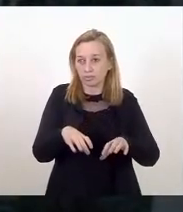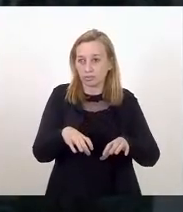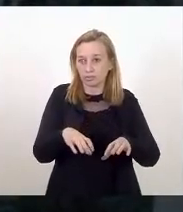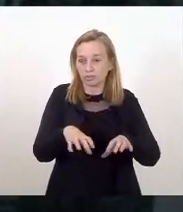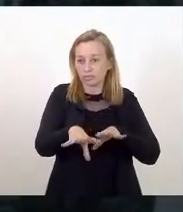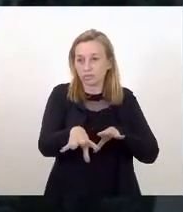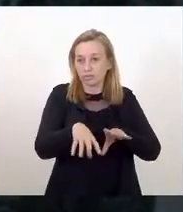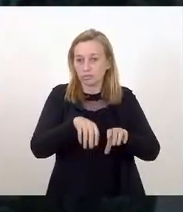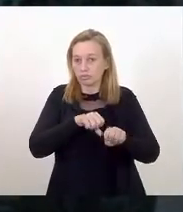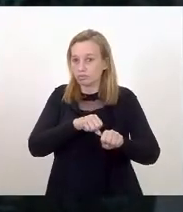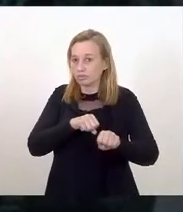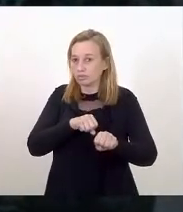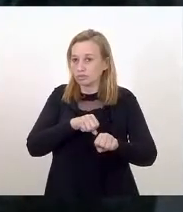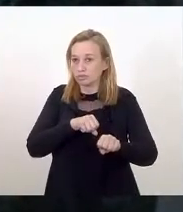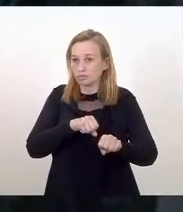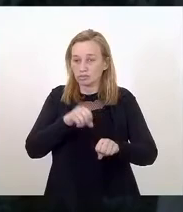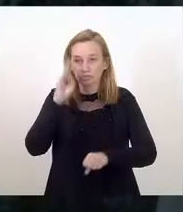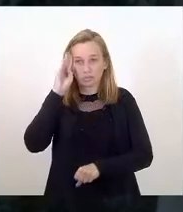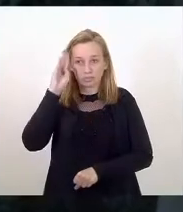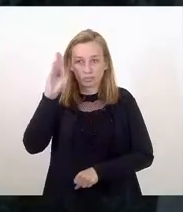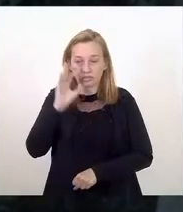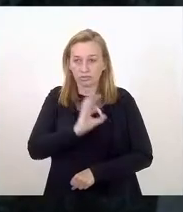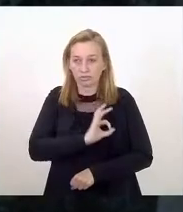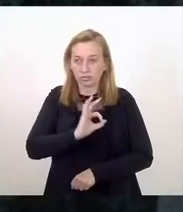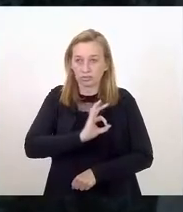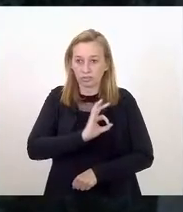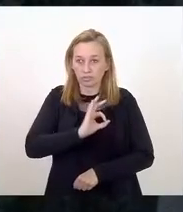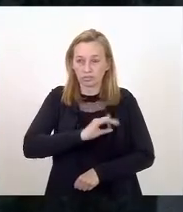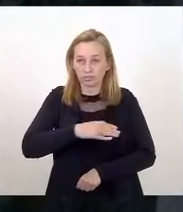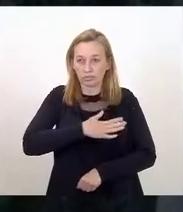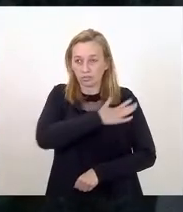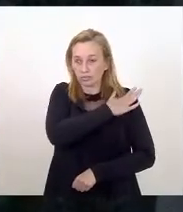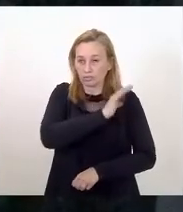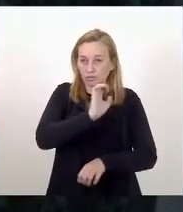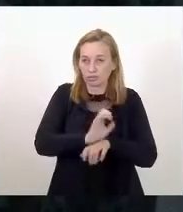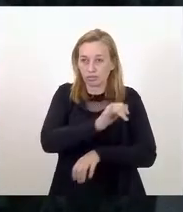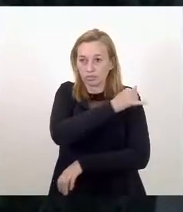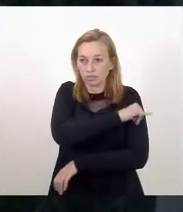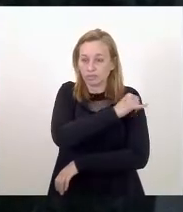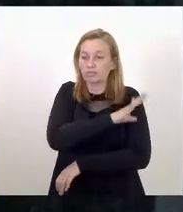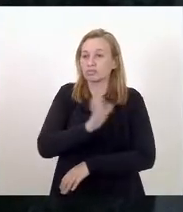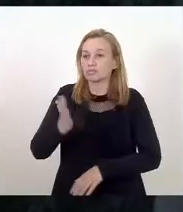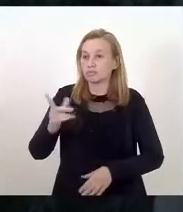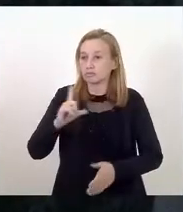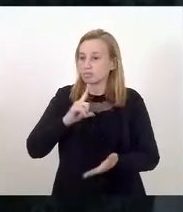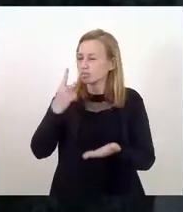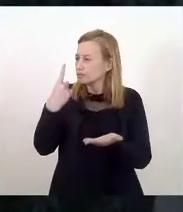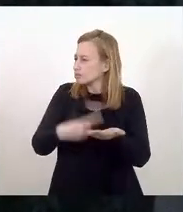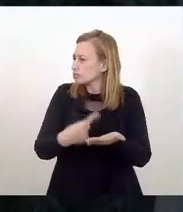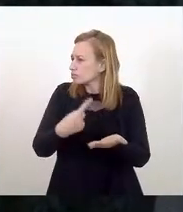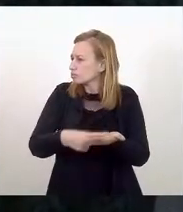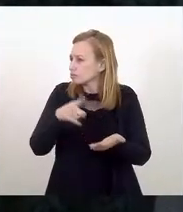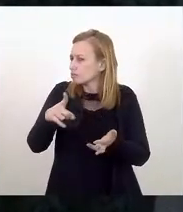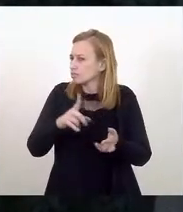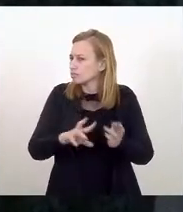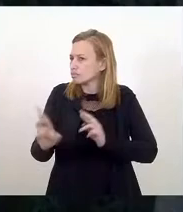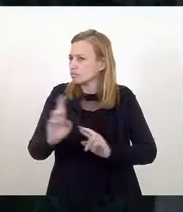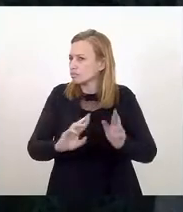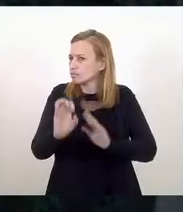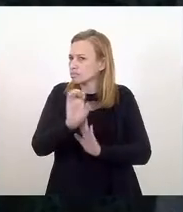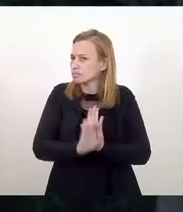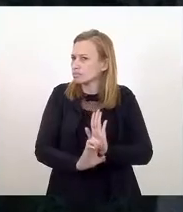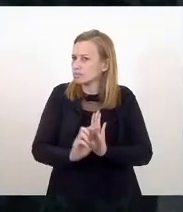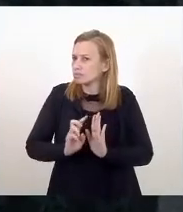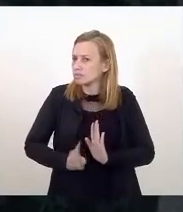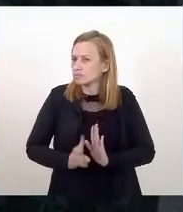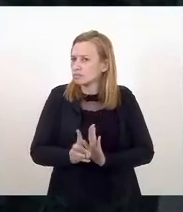formação de soldados da Polícia Militar do Estado do Rio de Janeiro. Tem um acordo em relação às emendas em seguir